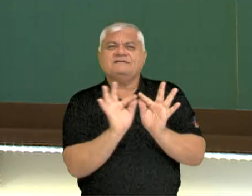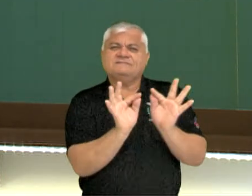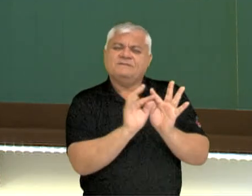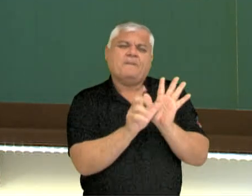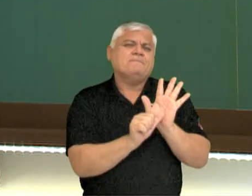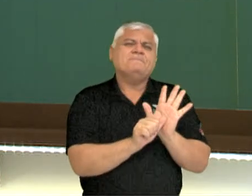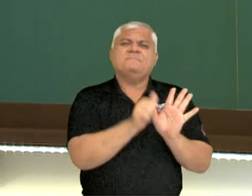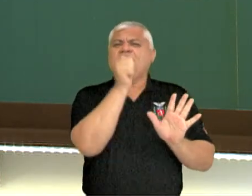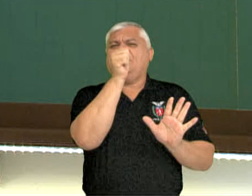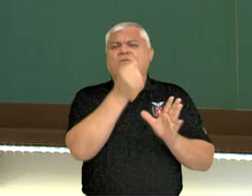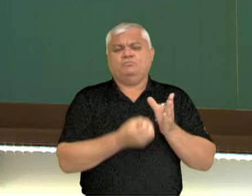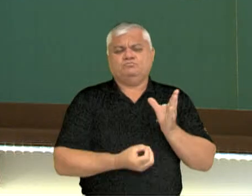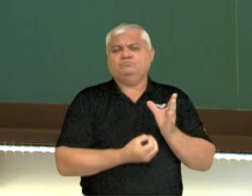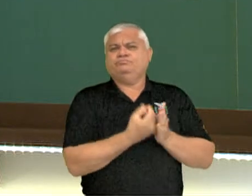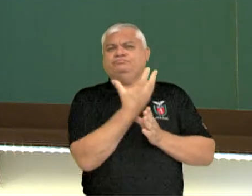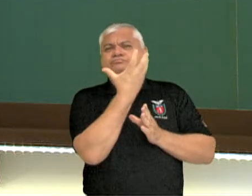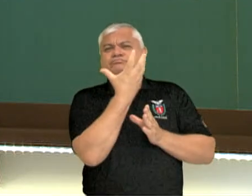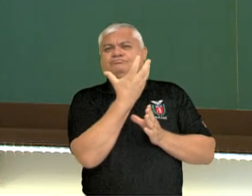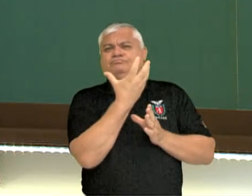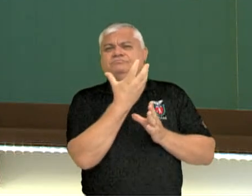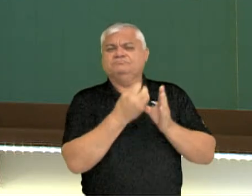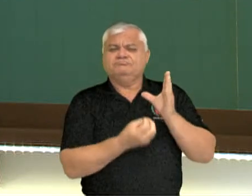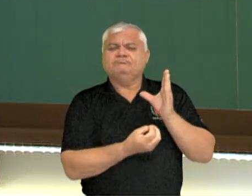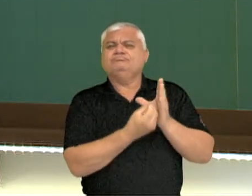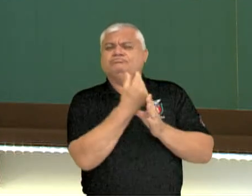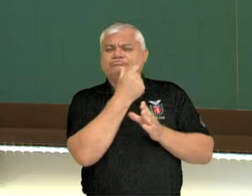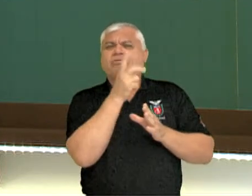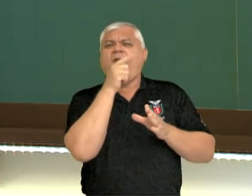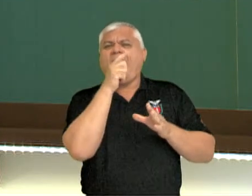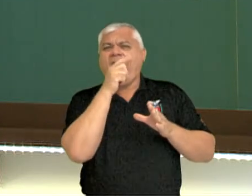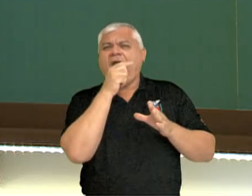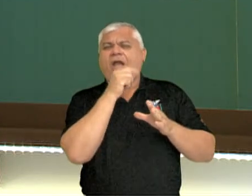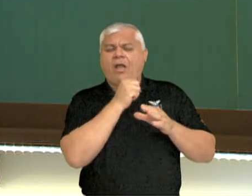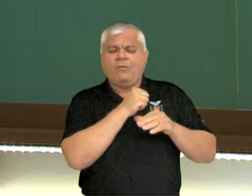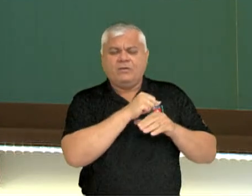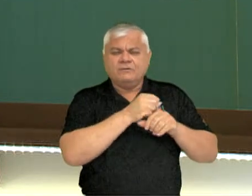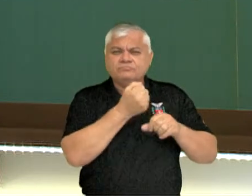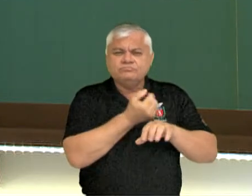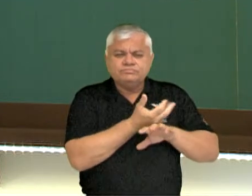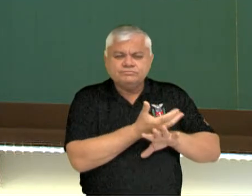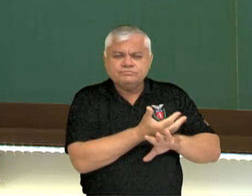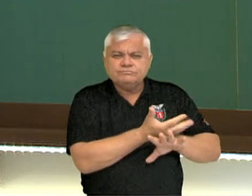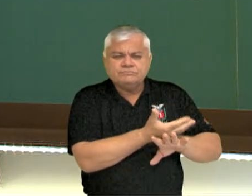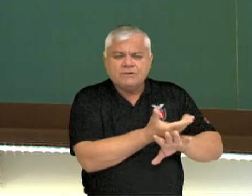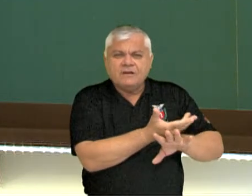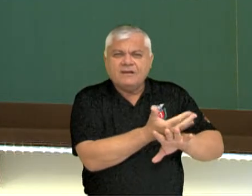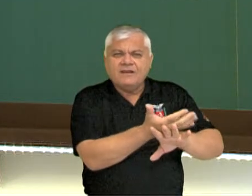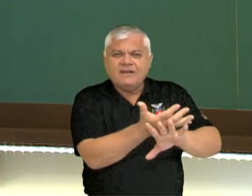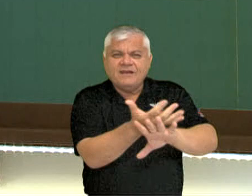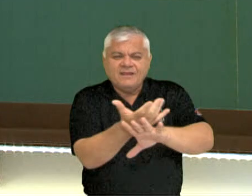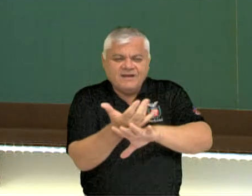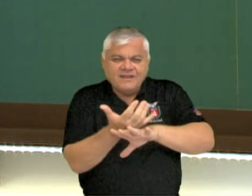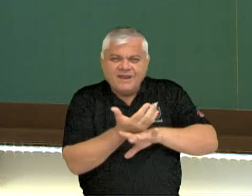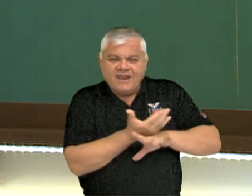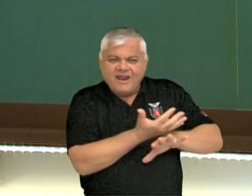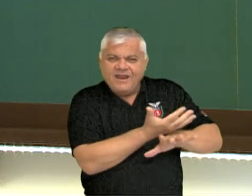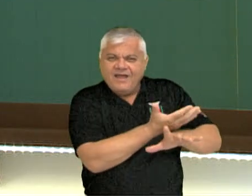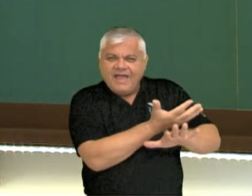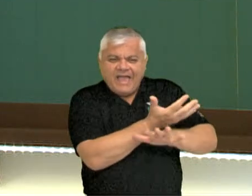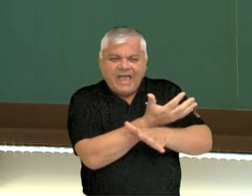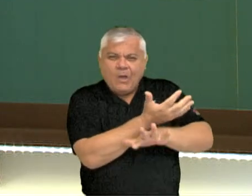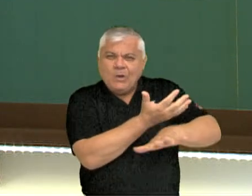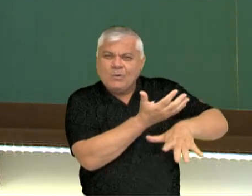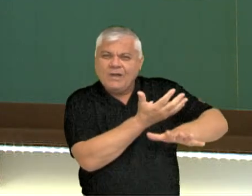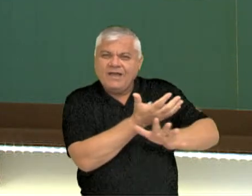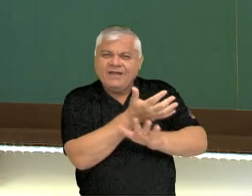primeiras plantas na transição do meio aquático para o terrestre, né? Trazendo lá características das algas,